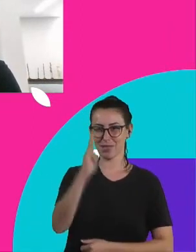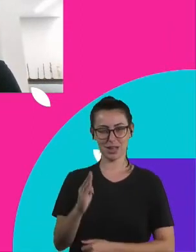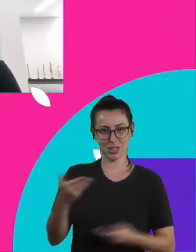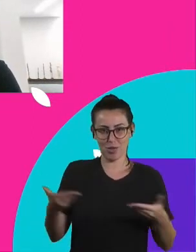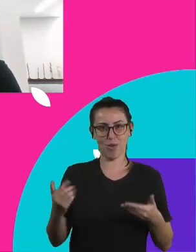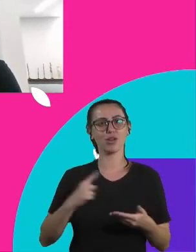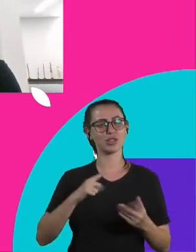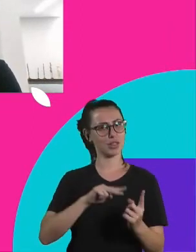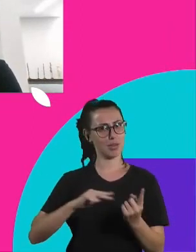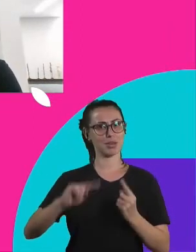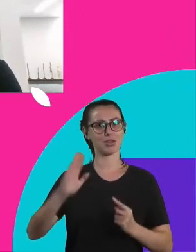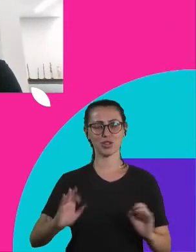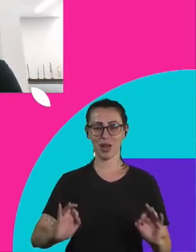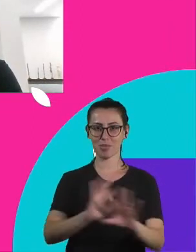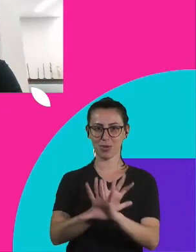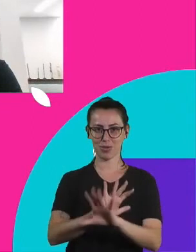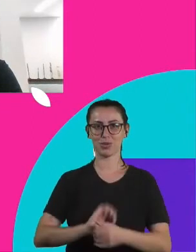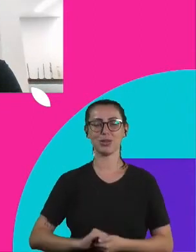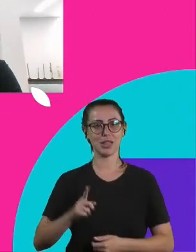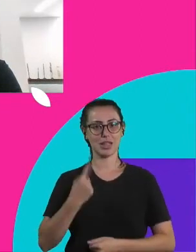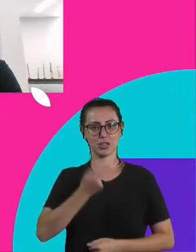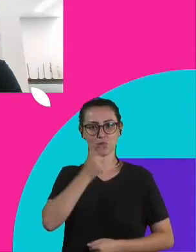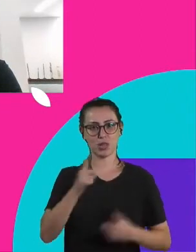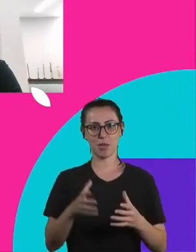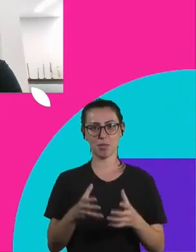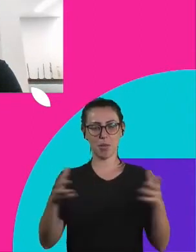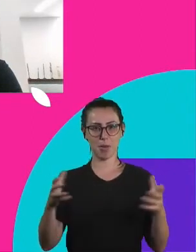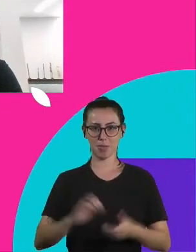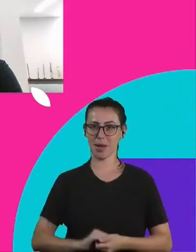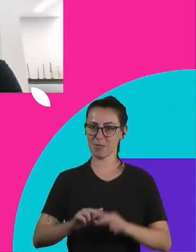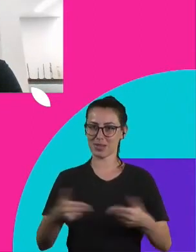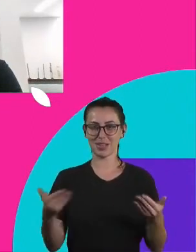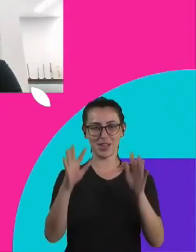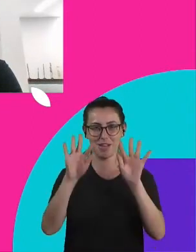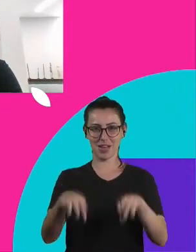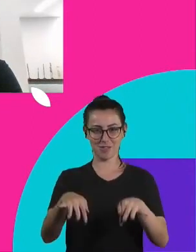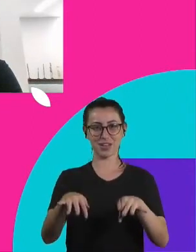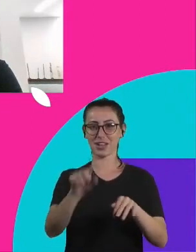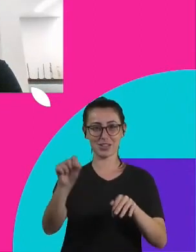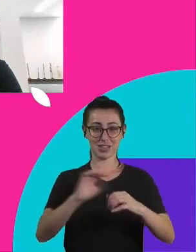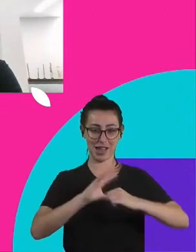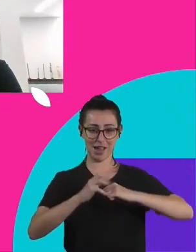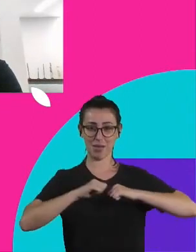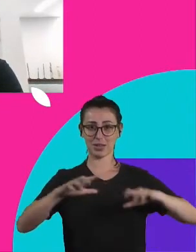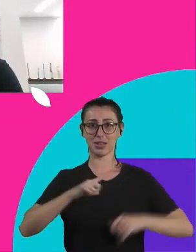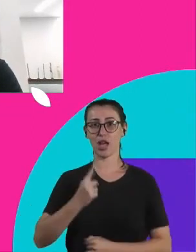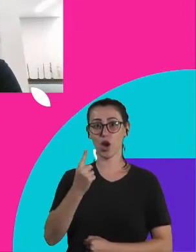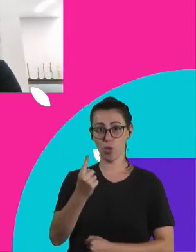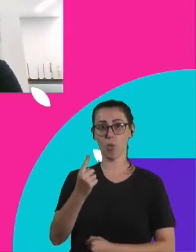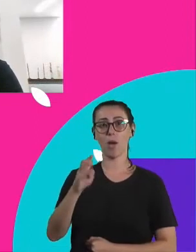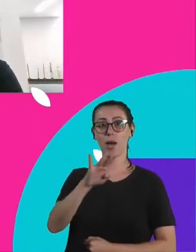essa perspectiva e nós temos crescendo muito. Eu vou encerrar por aqui dizendo, durante a pandemia, foi 1 bilhão e 300